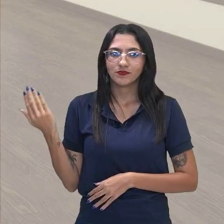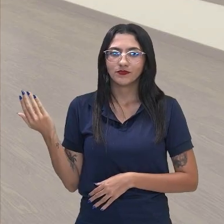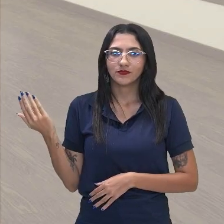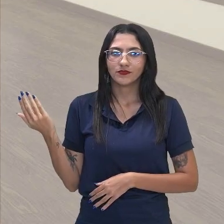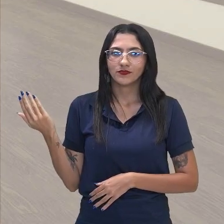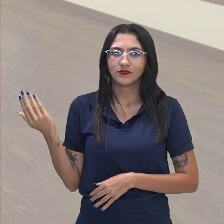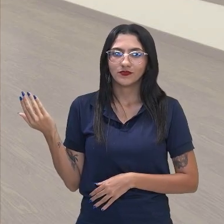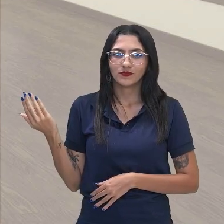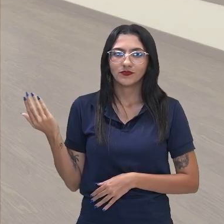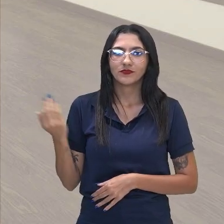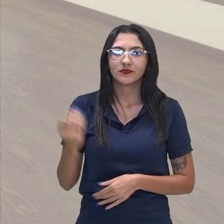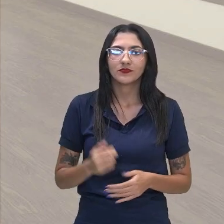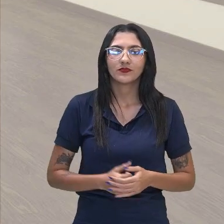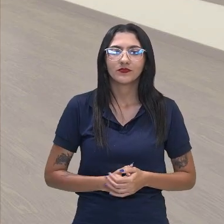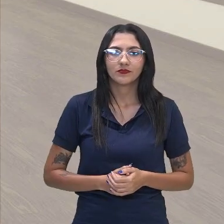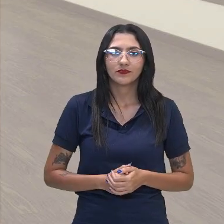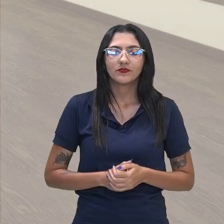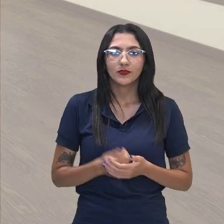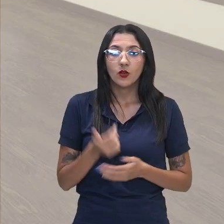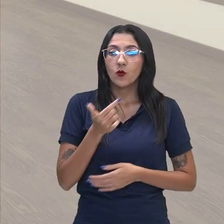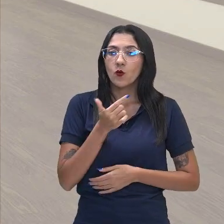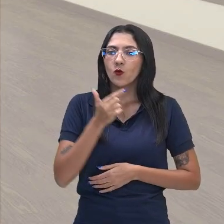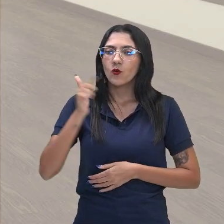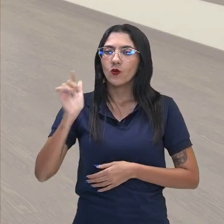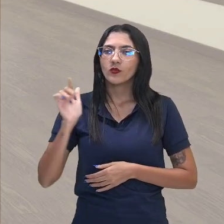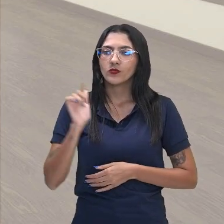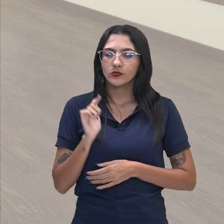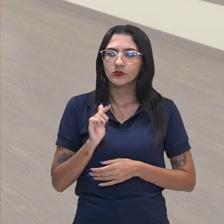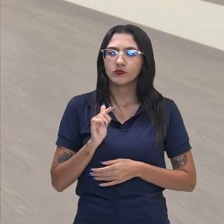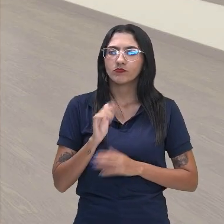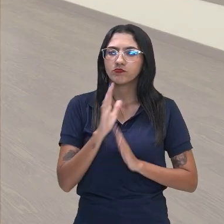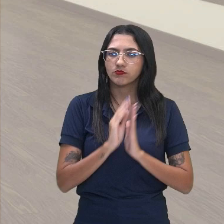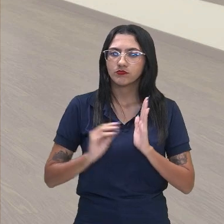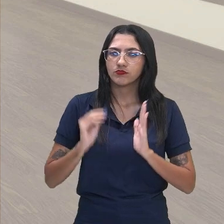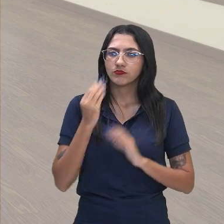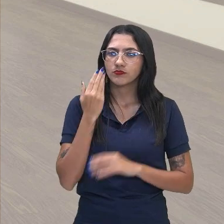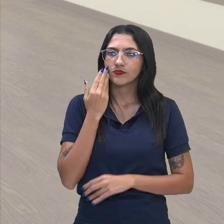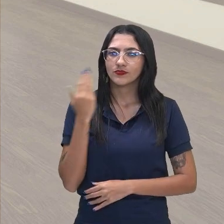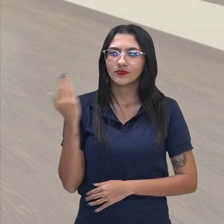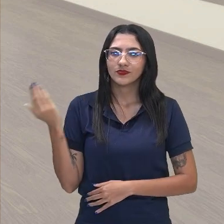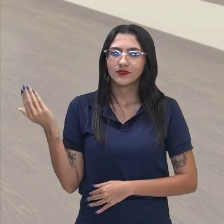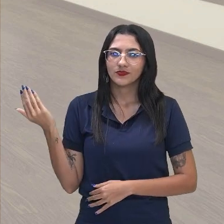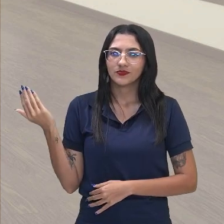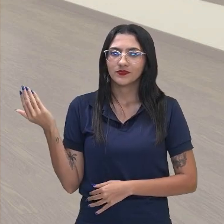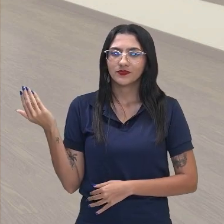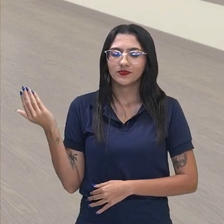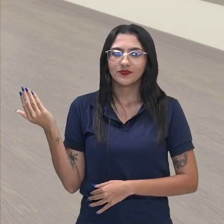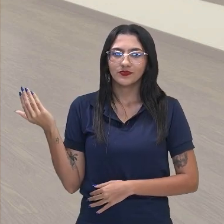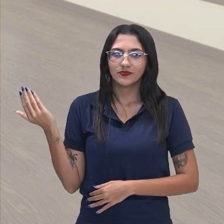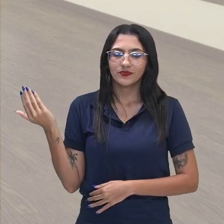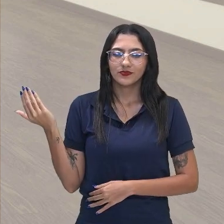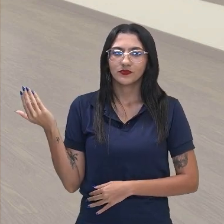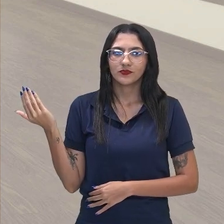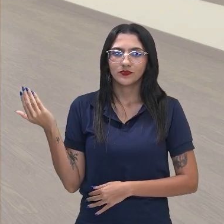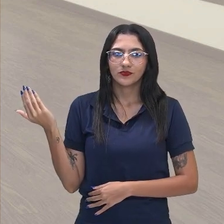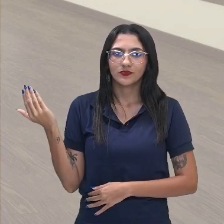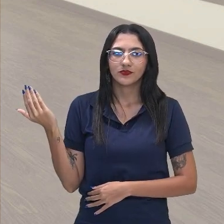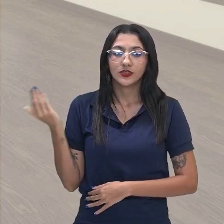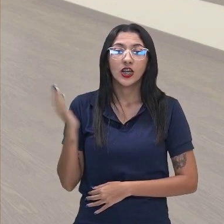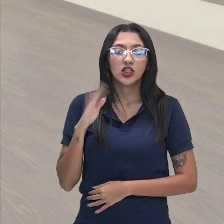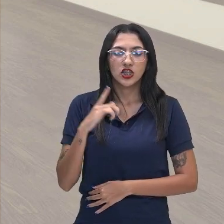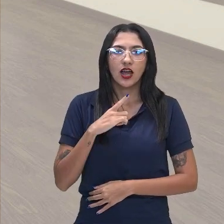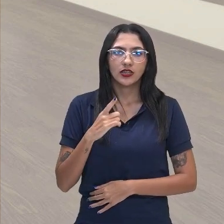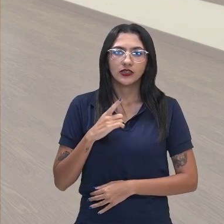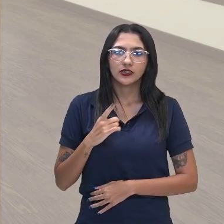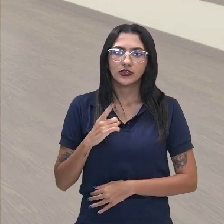linha. Se eu coloco para a terceira posição, olha só, eu já abro. Afasto um pouco mais